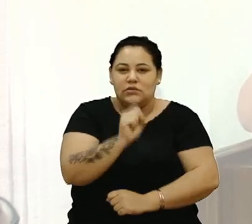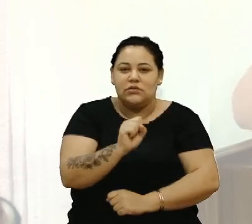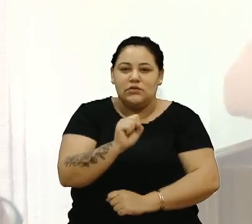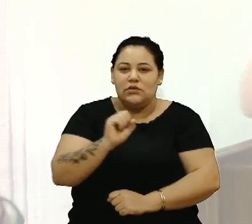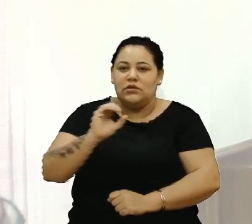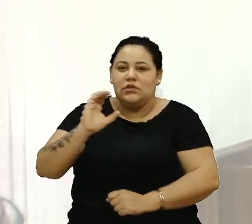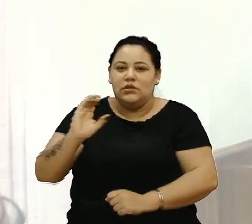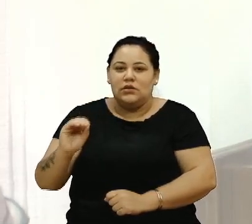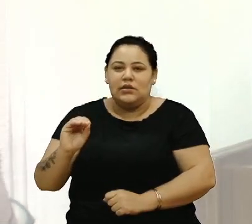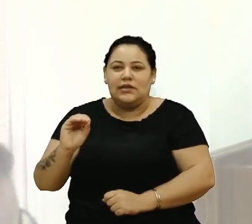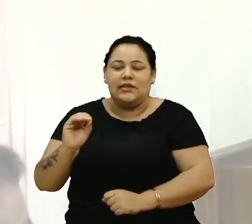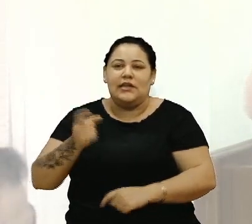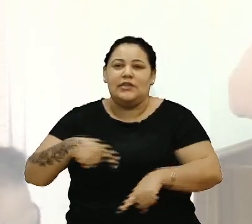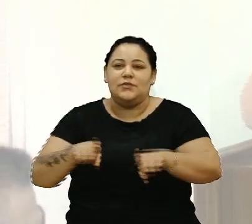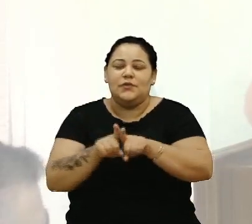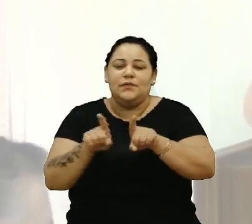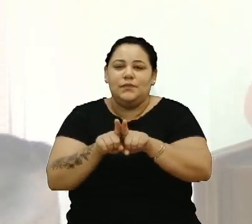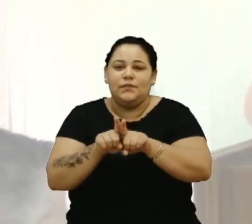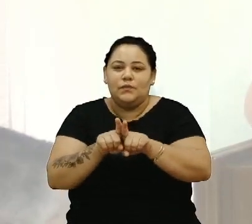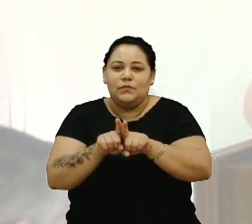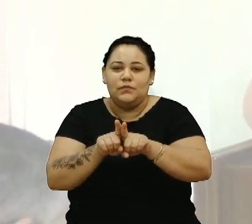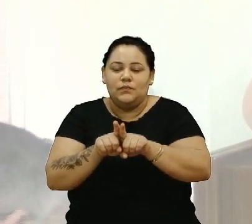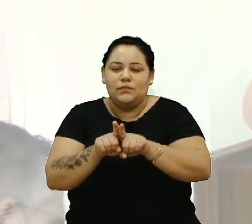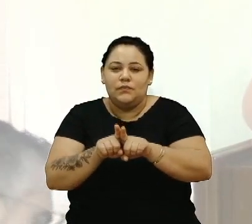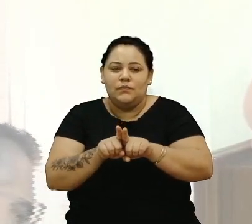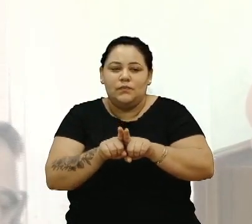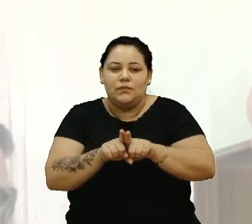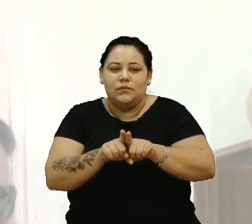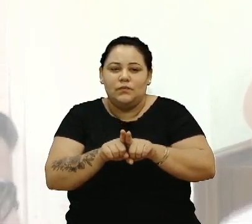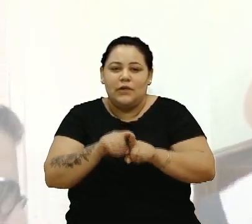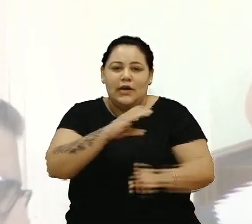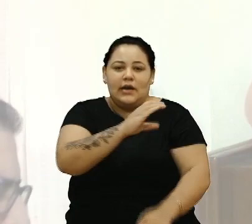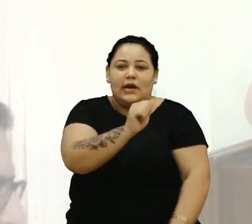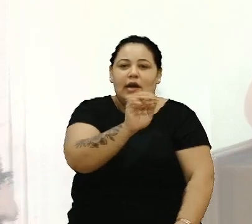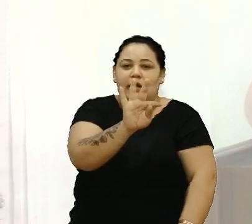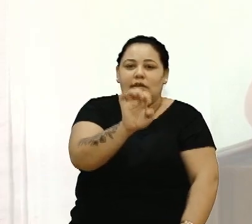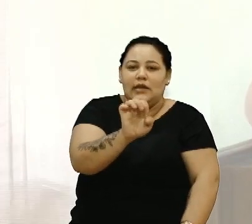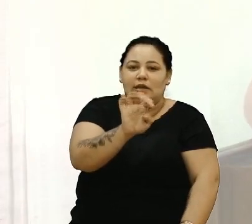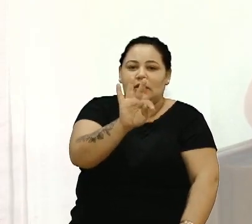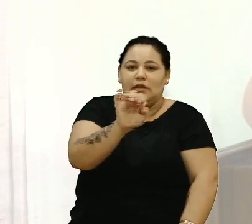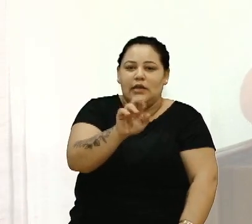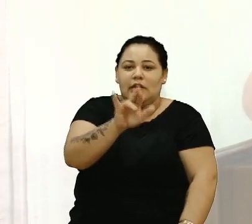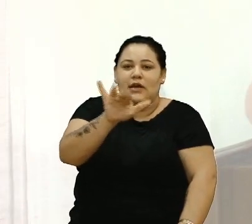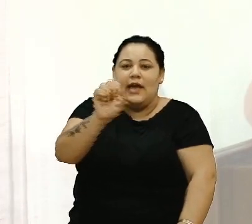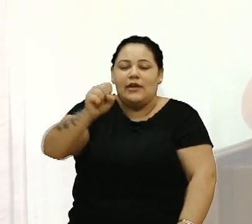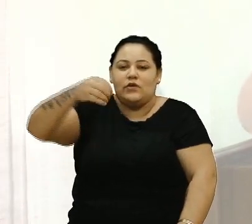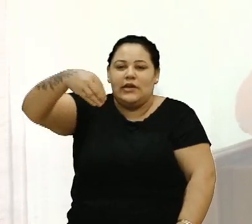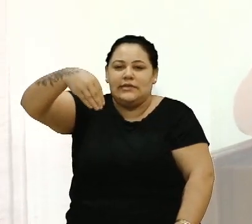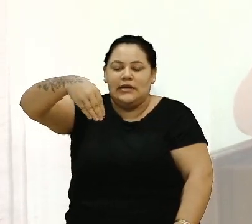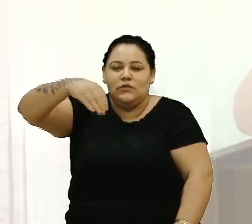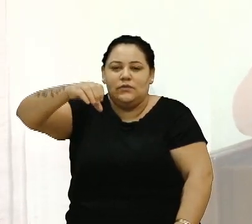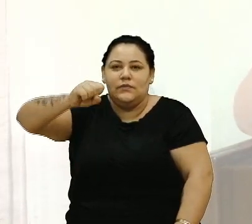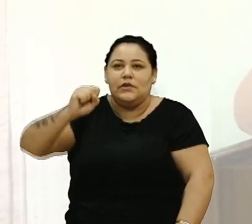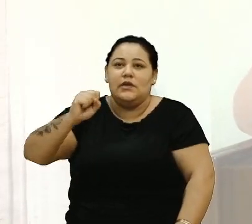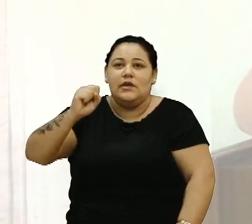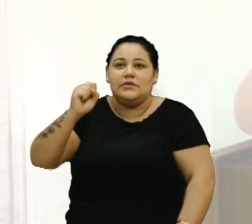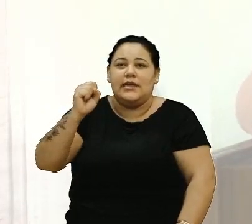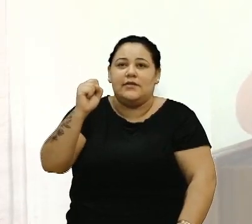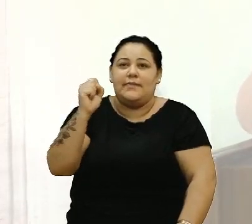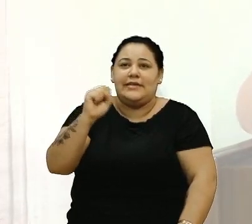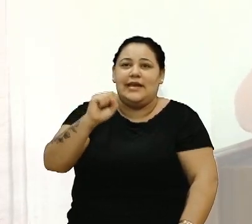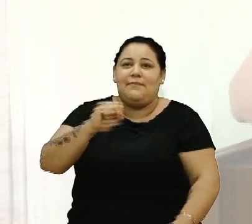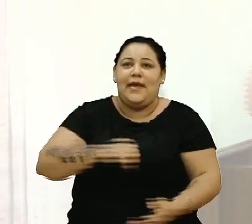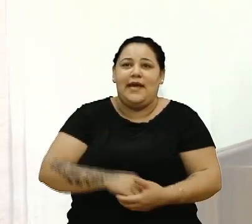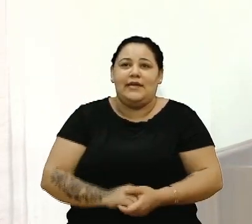Geral, que foram comprados com essa emenda. Nós estávamos com uma demanda reprimida de mais de 1.000 cateterismos, então estavam morrendo muitas pessoas por não